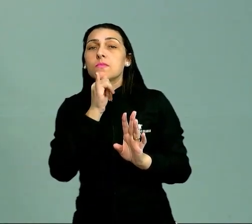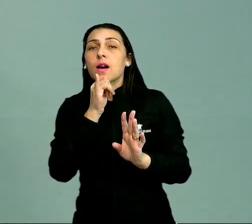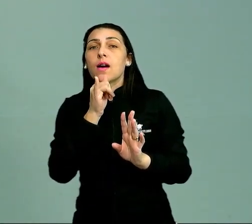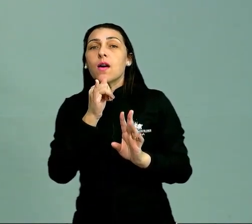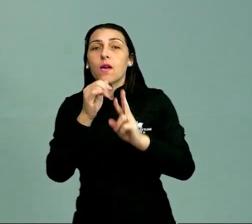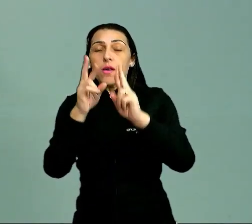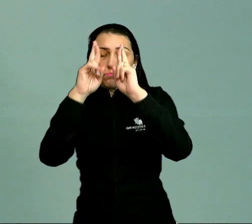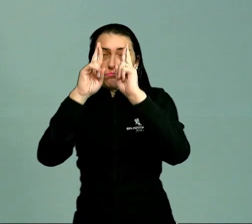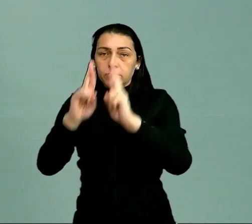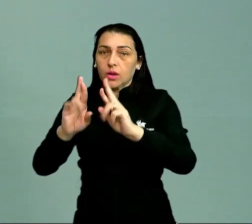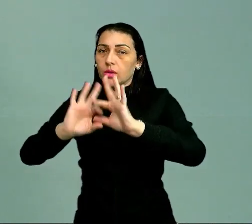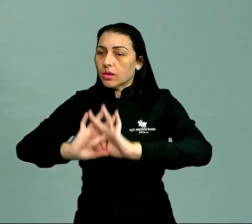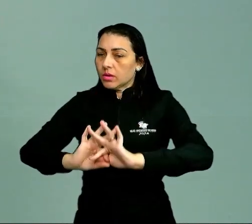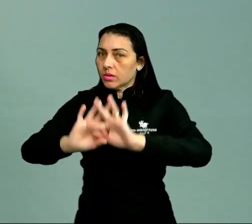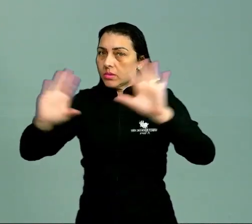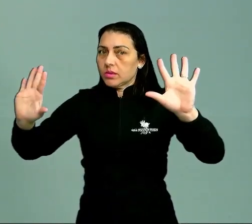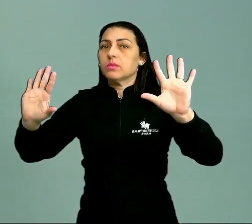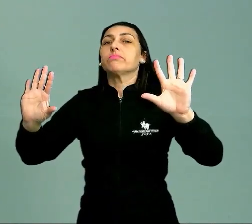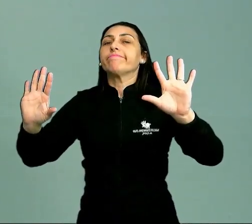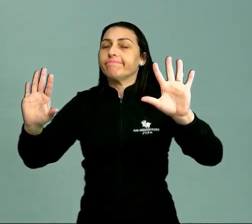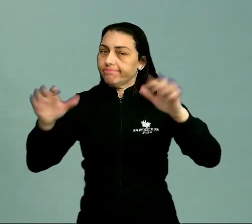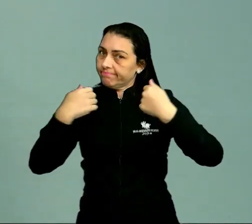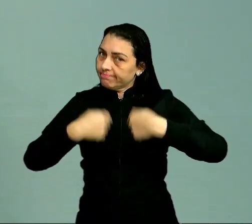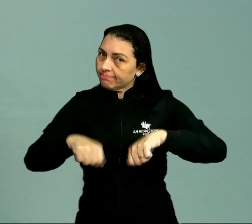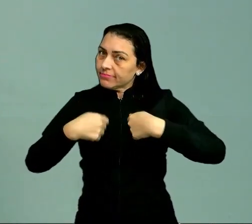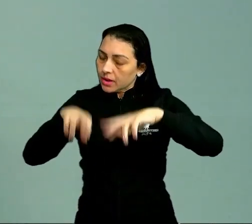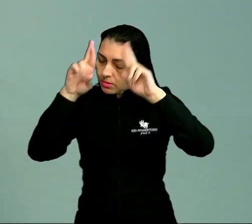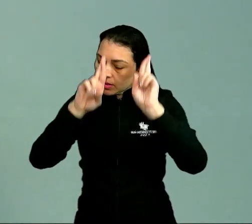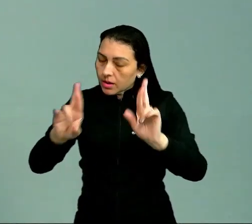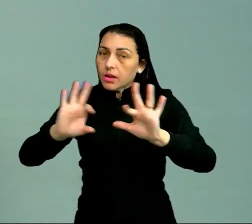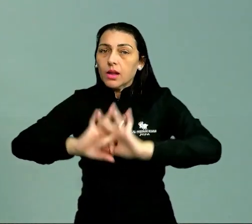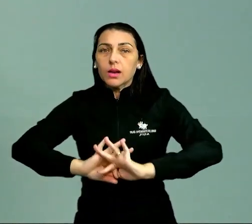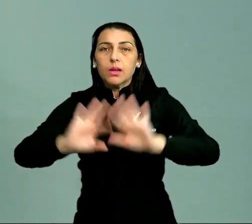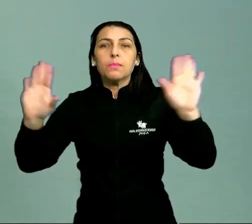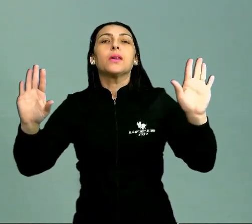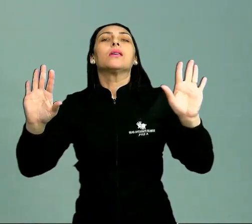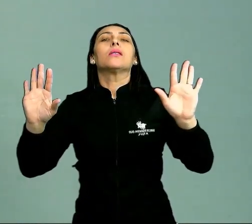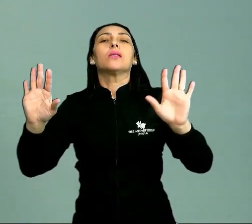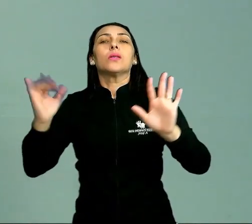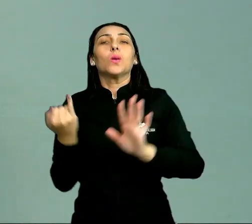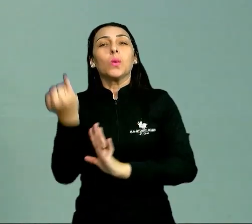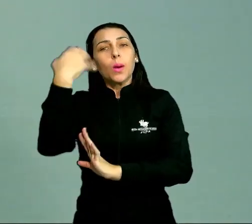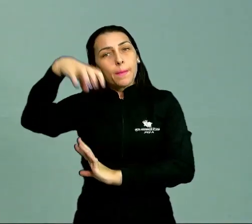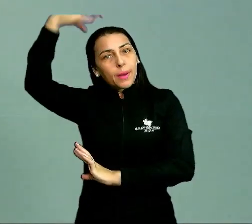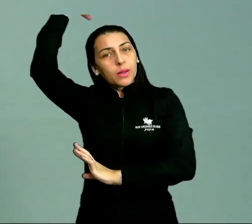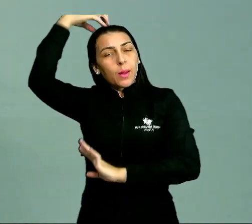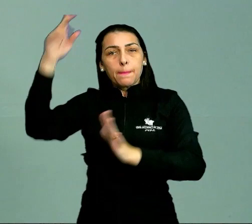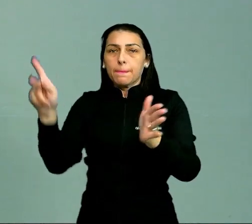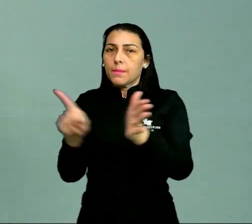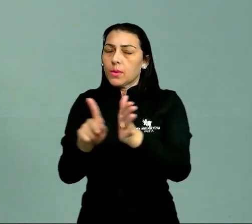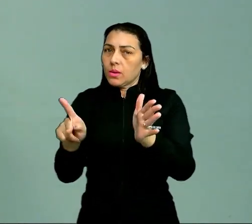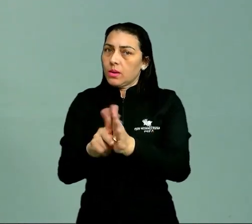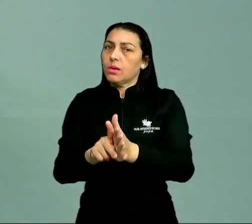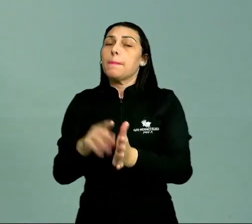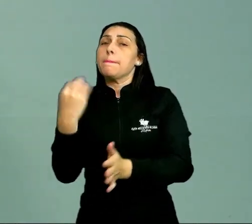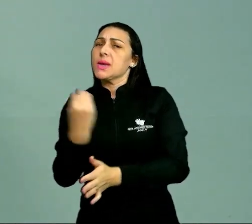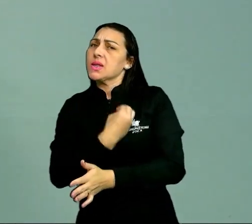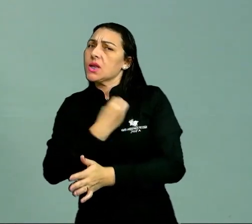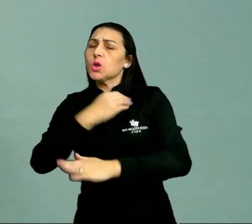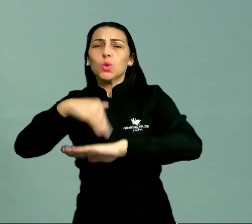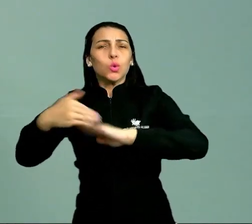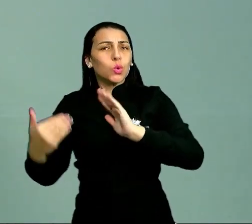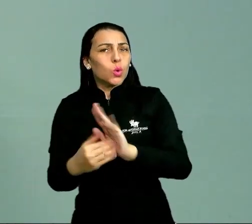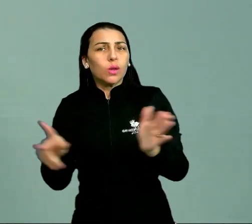desrespeitar a liberdade. O respeito, a primazia pelo respeito à liberdade é um imperativo categórico. Isso aqui deve estar presente em